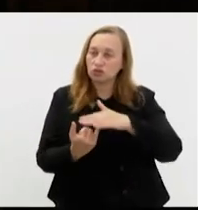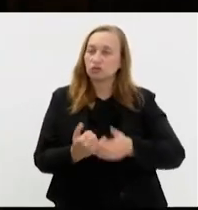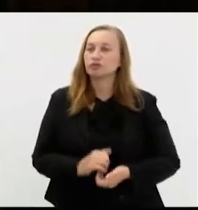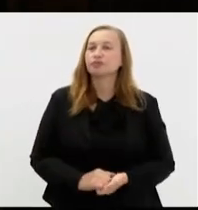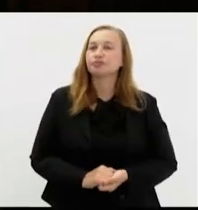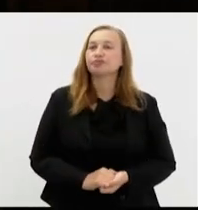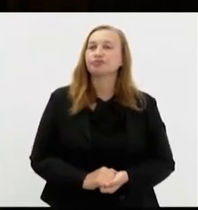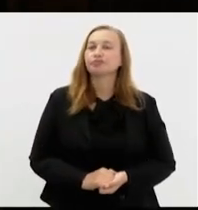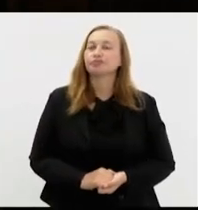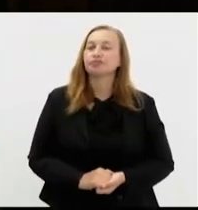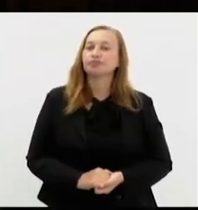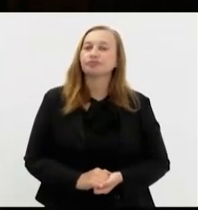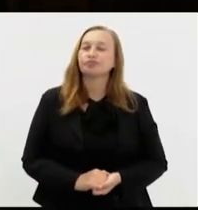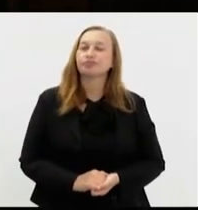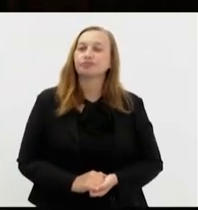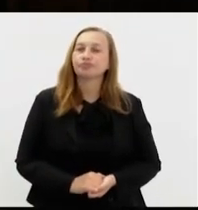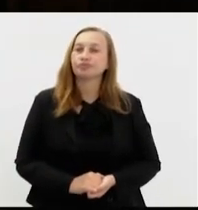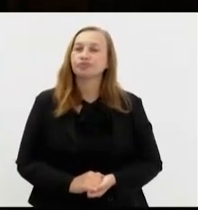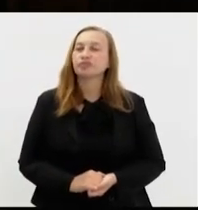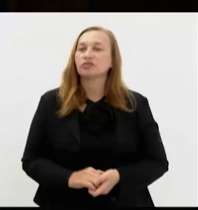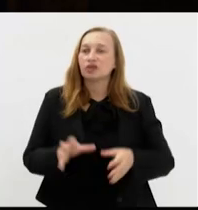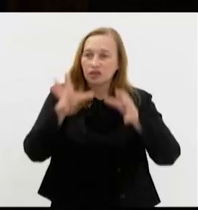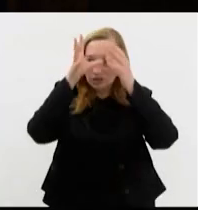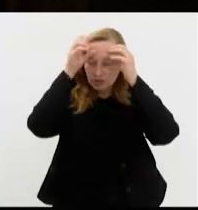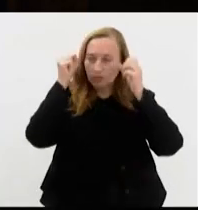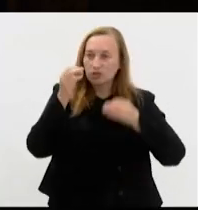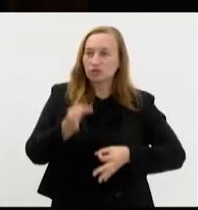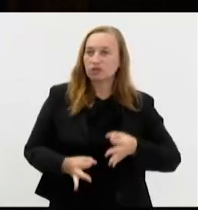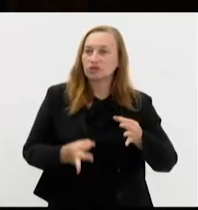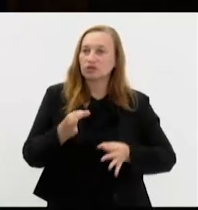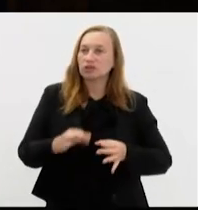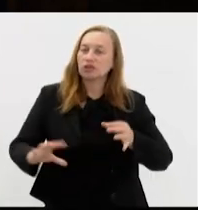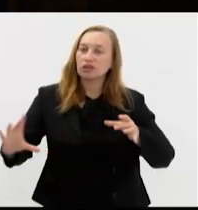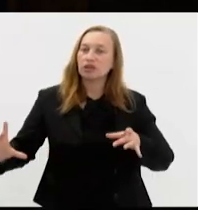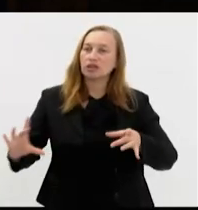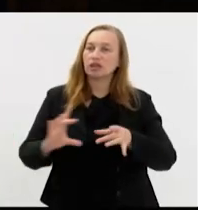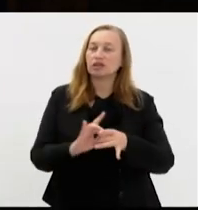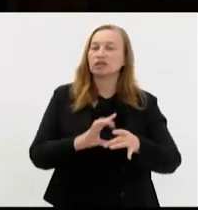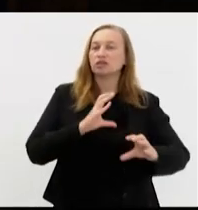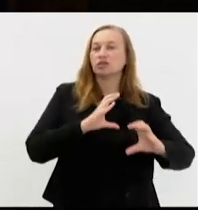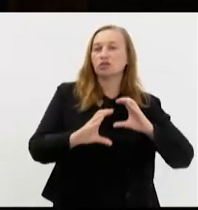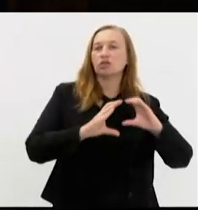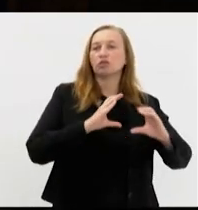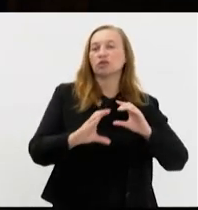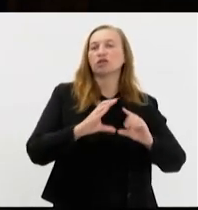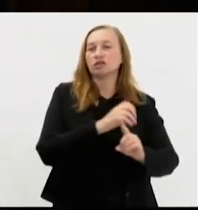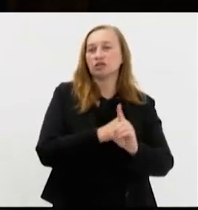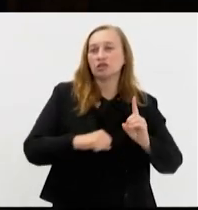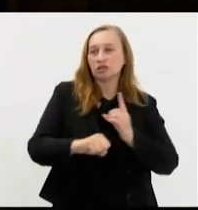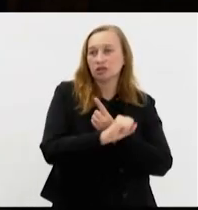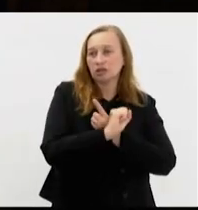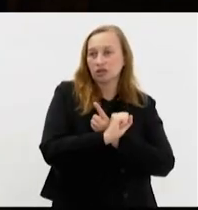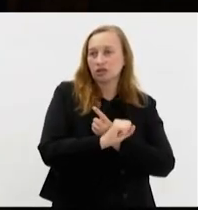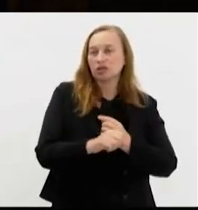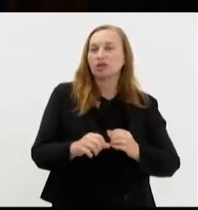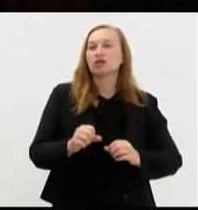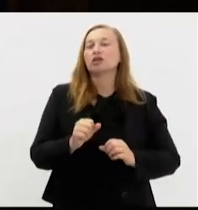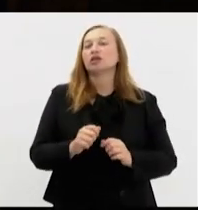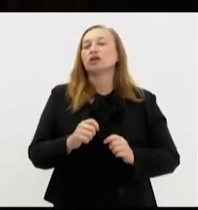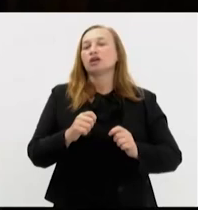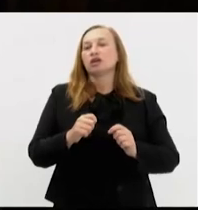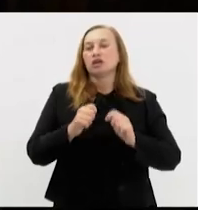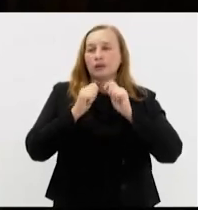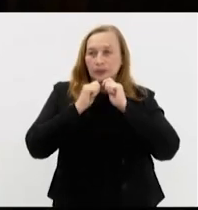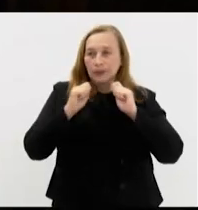das escolas que o tribunal faz a ponte com a comunicação social por meio da assessoria de imprensa